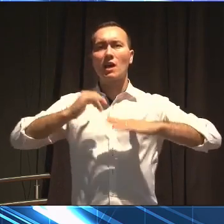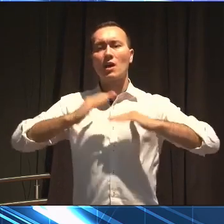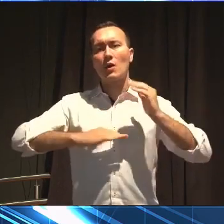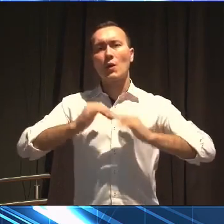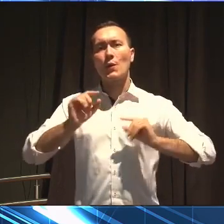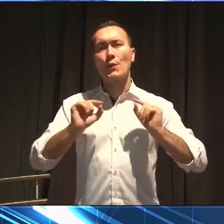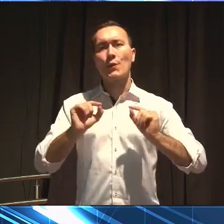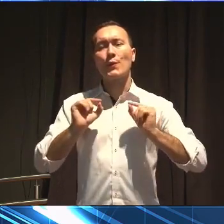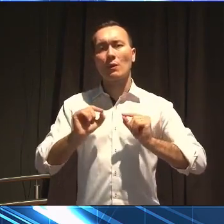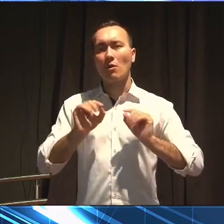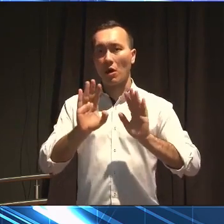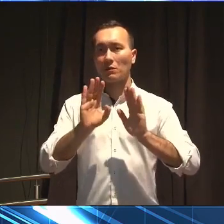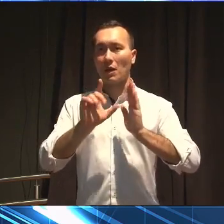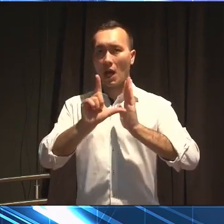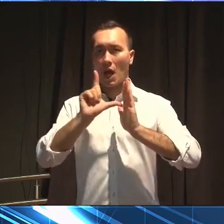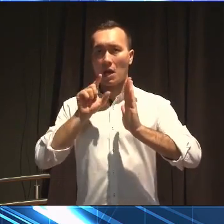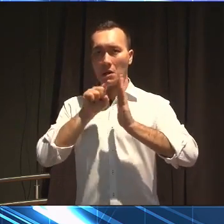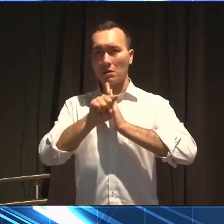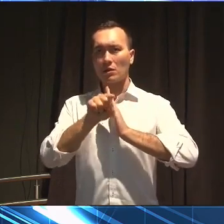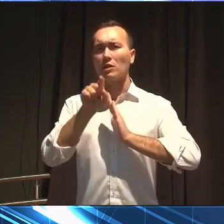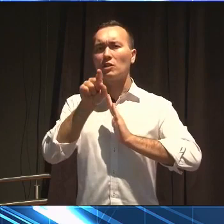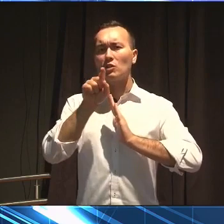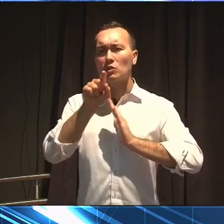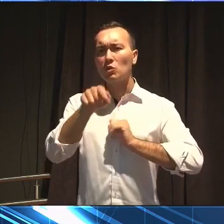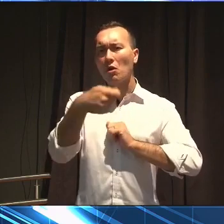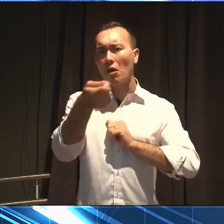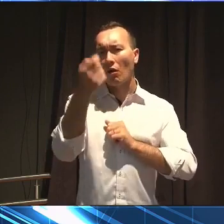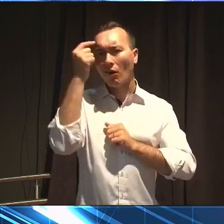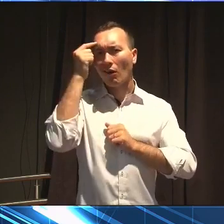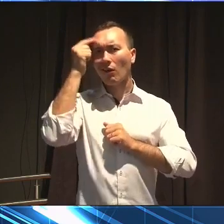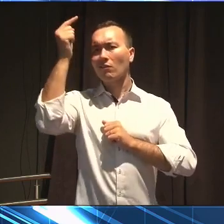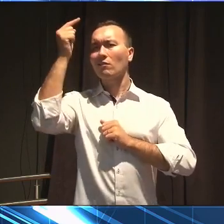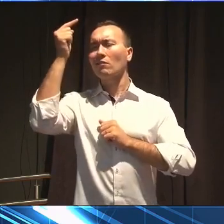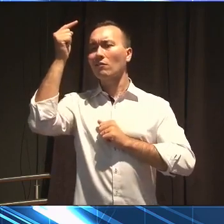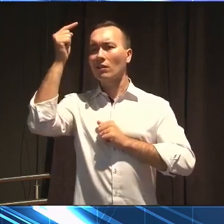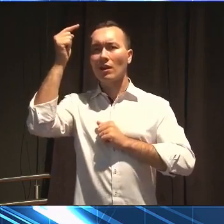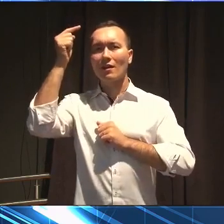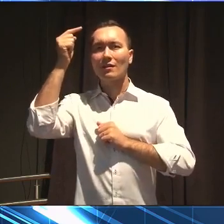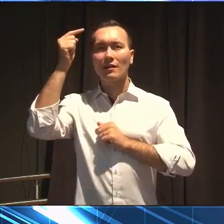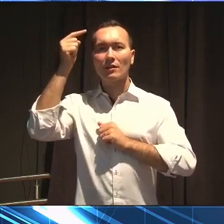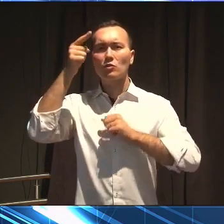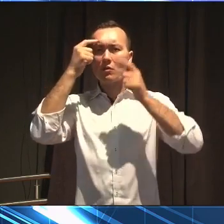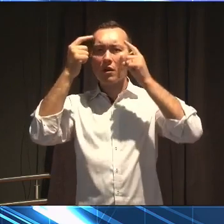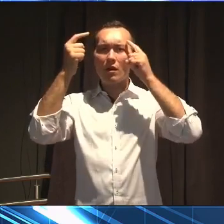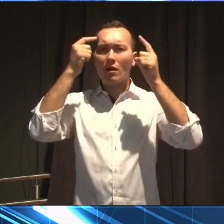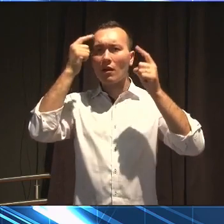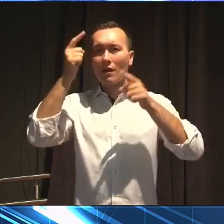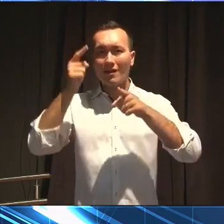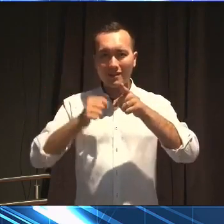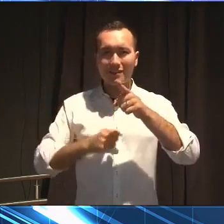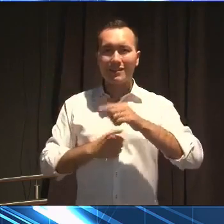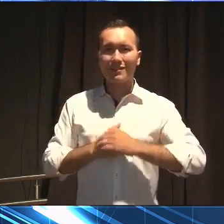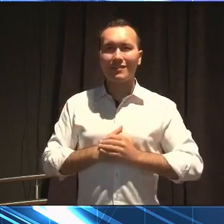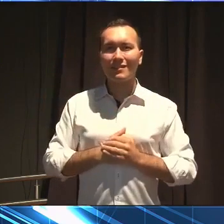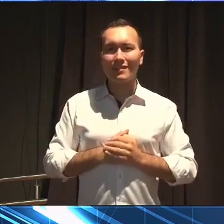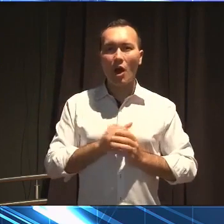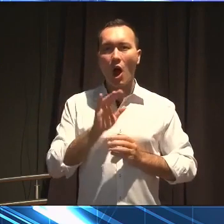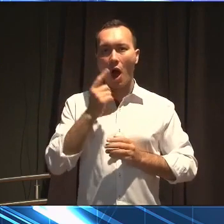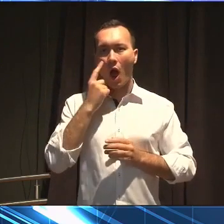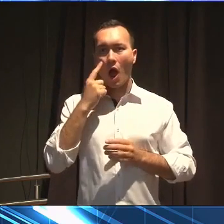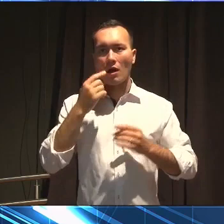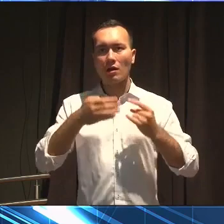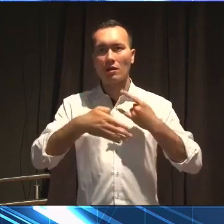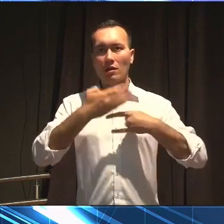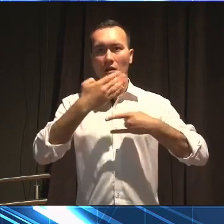é: vocês se consideram criativos? Então, aqui eu vou deixar nos próximos slides um